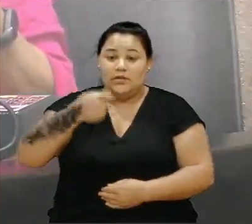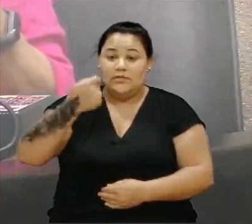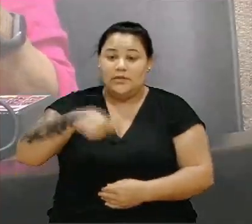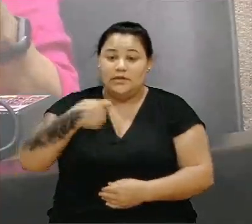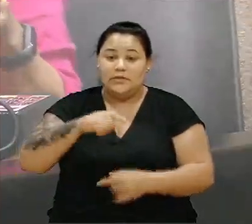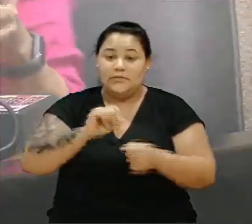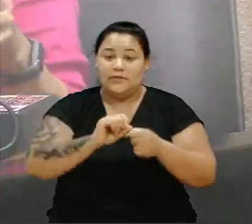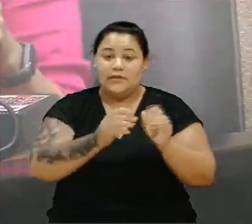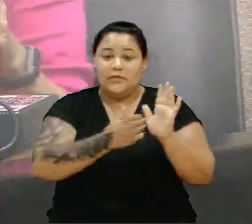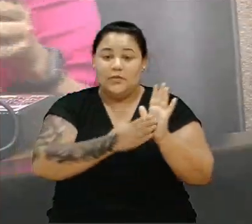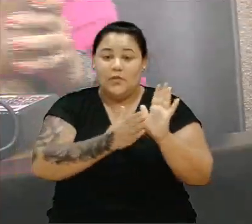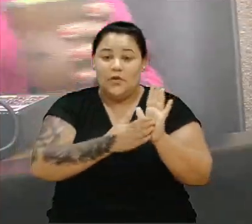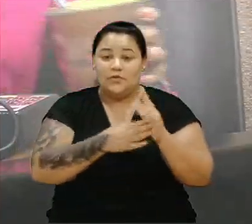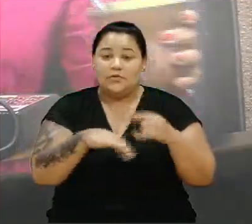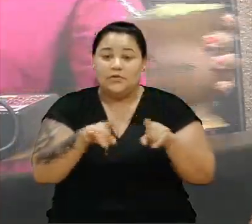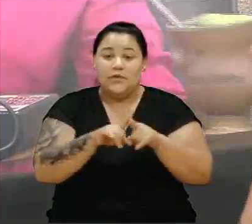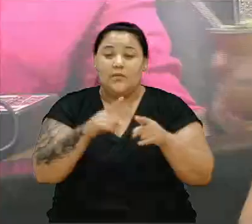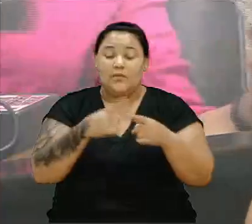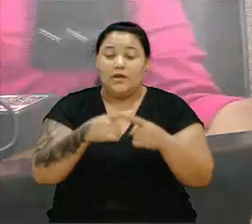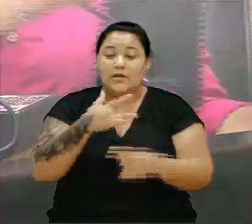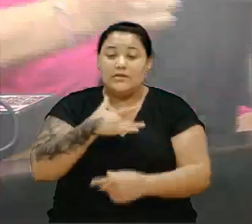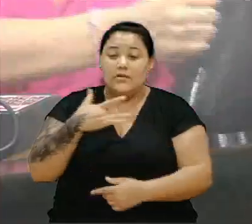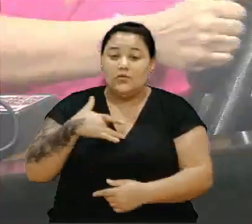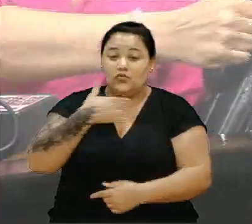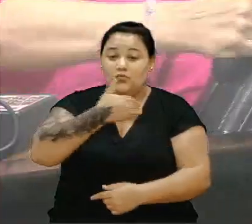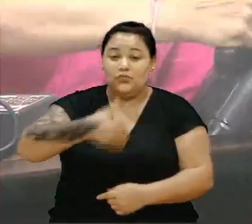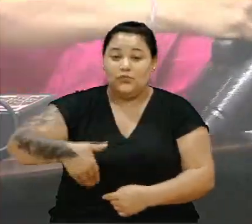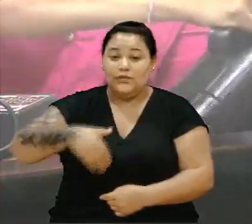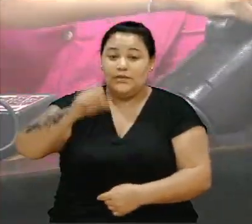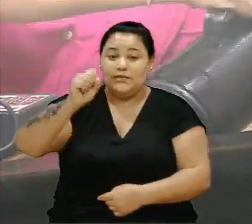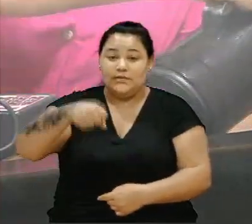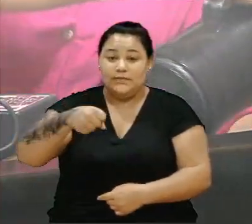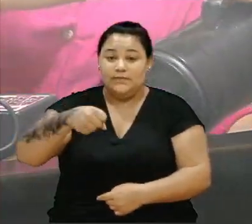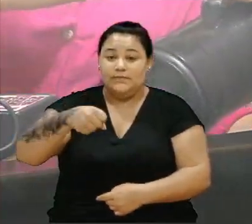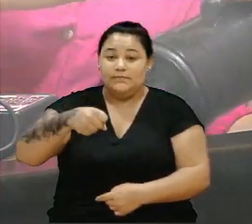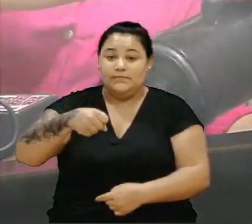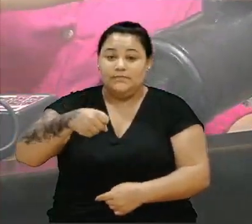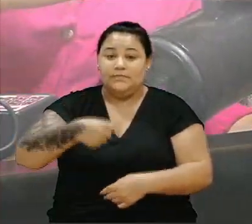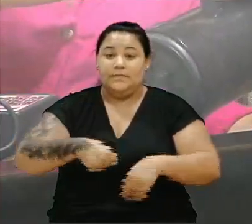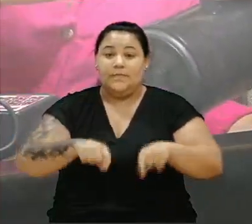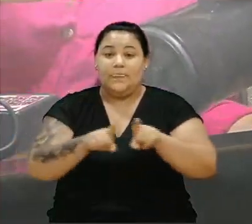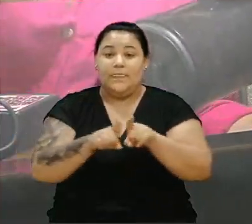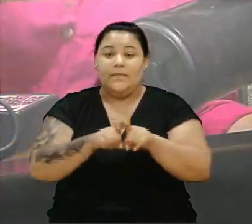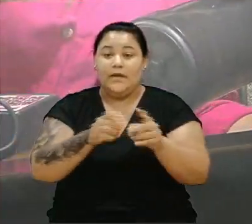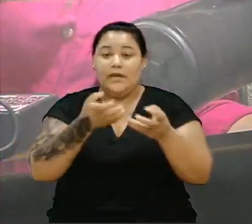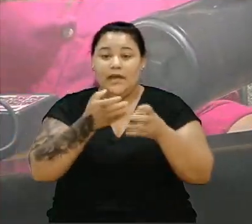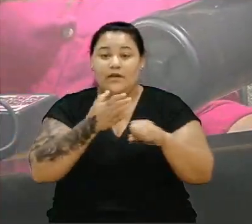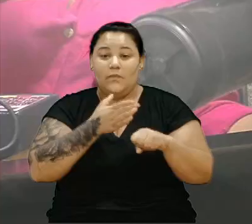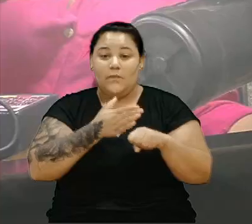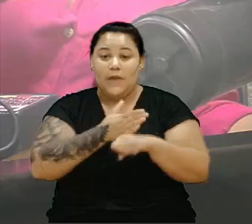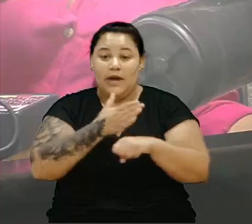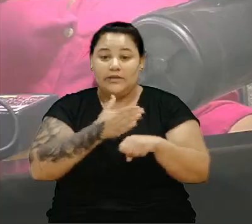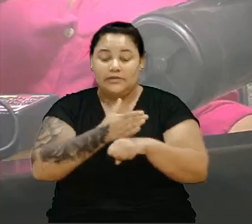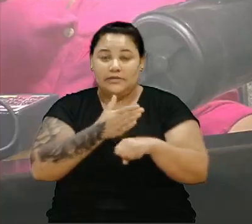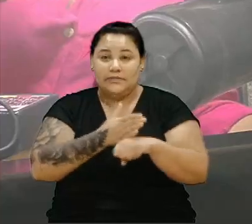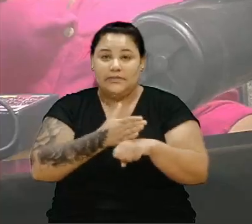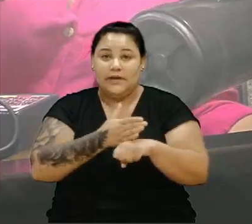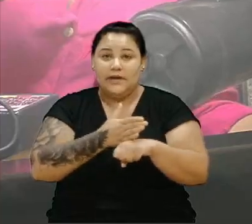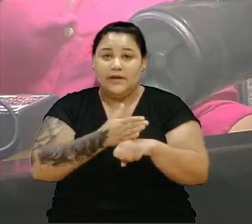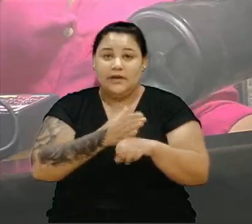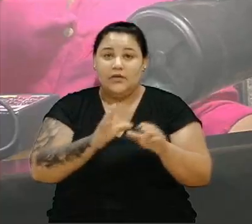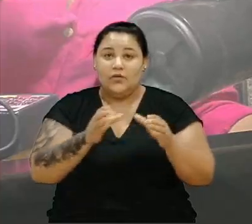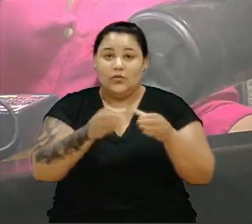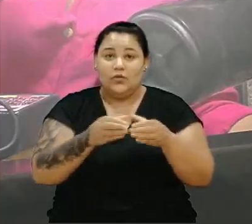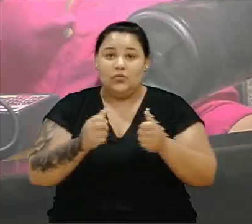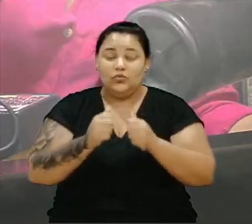propor isso, porque é saúde pública, sim. E quero fazer parte dessa frente junto com a senhora,